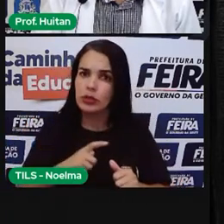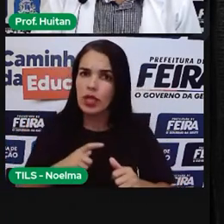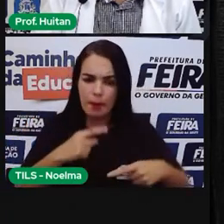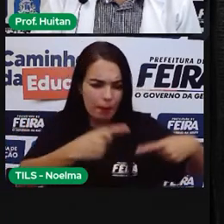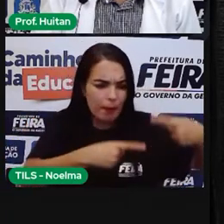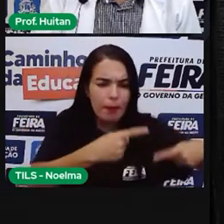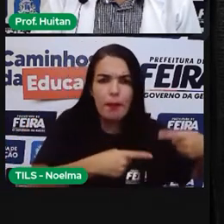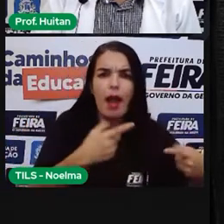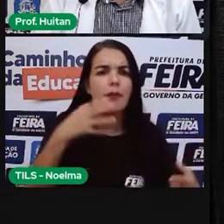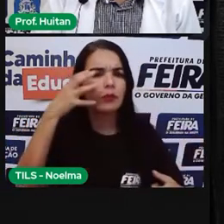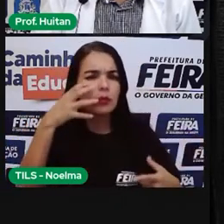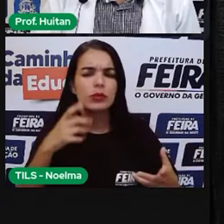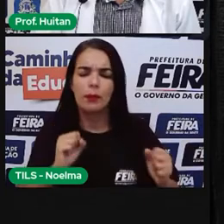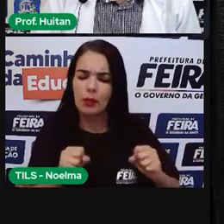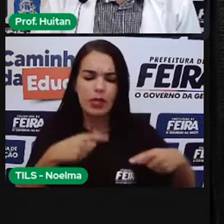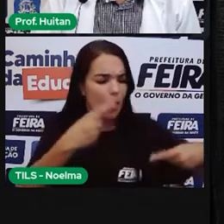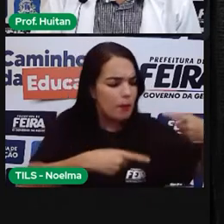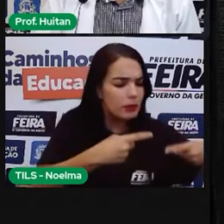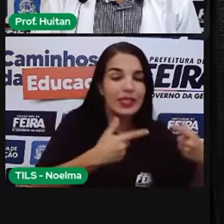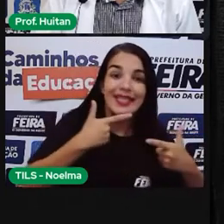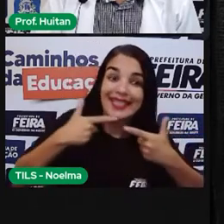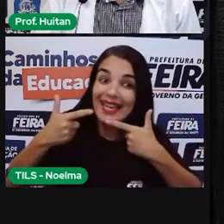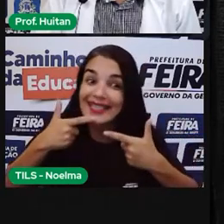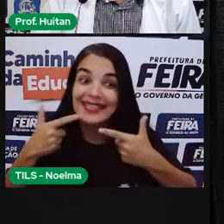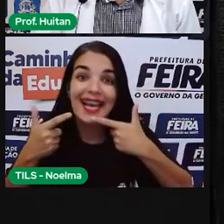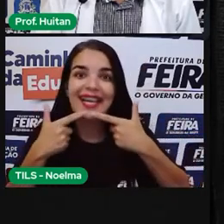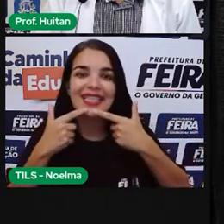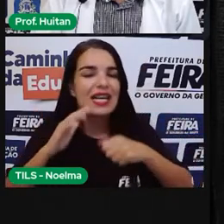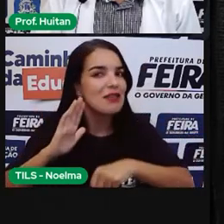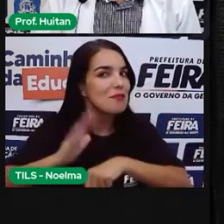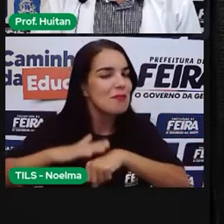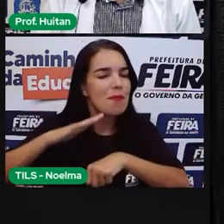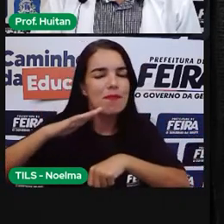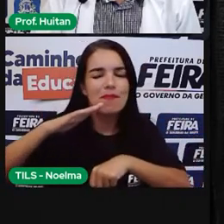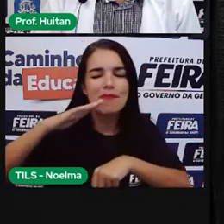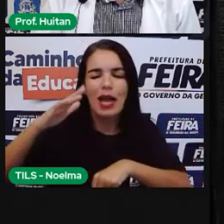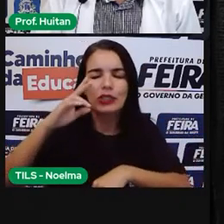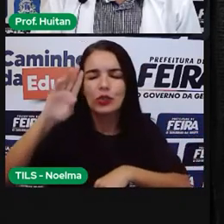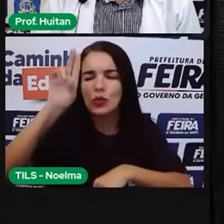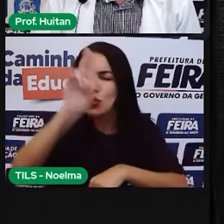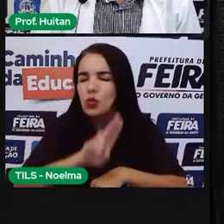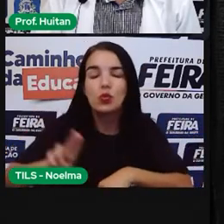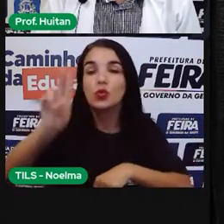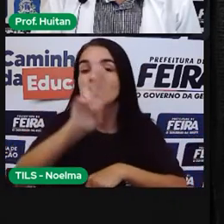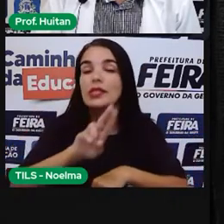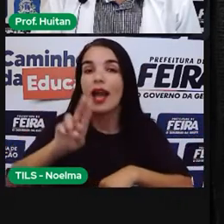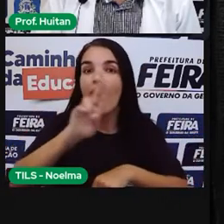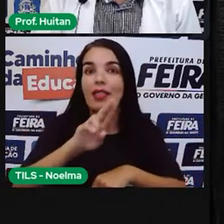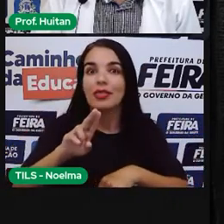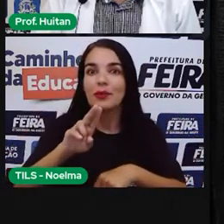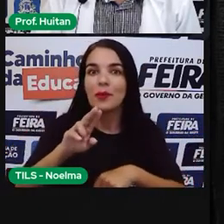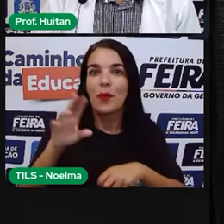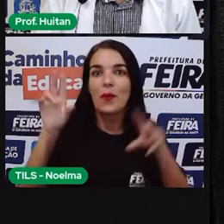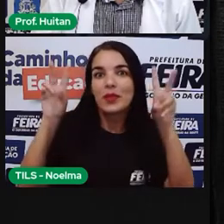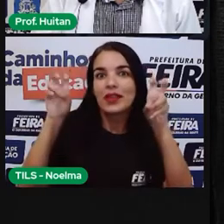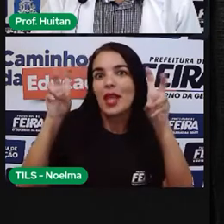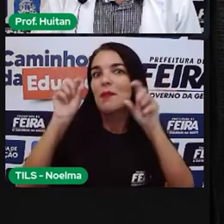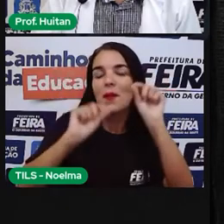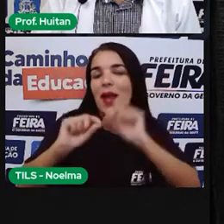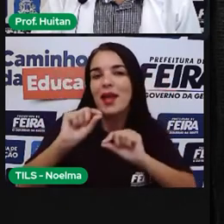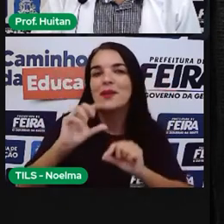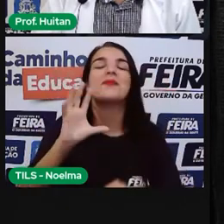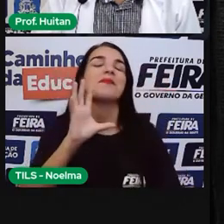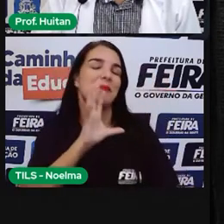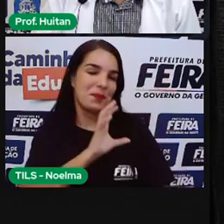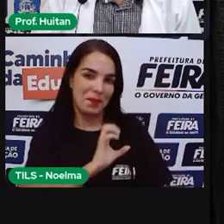ter música de humor, mas o tema que é mais enfatizado na maioria das músicas é o